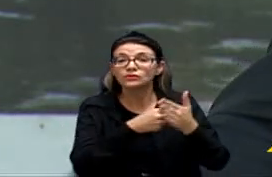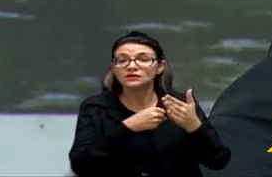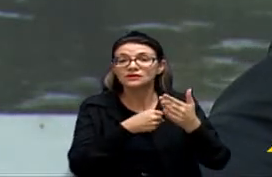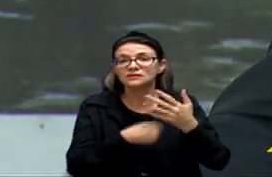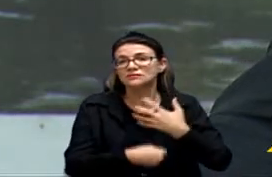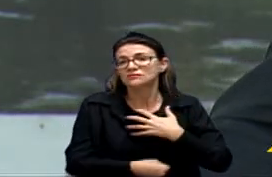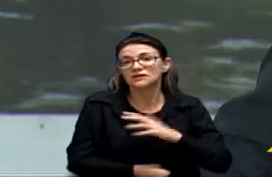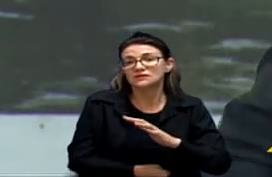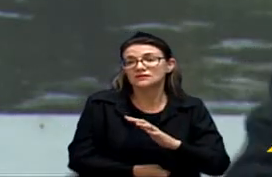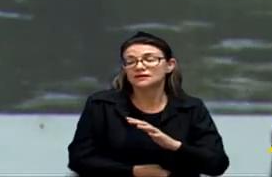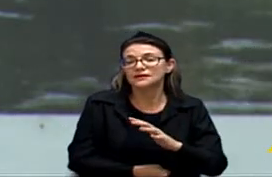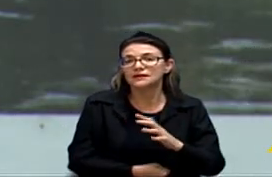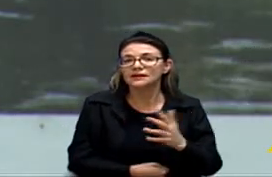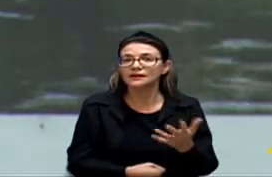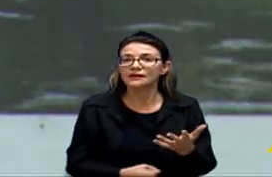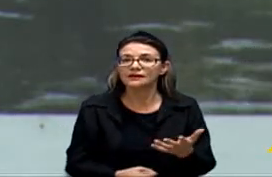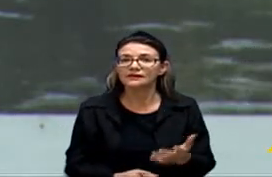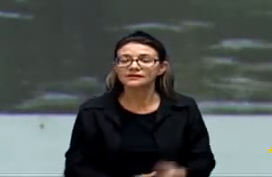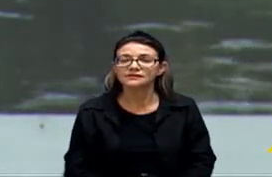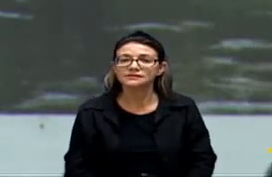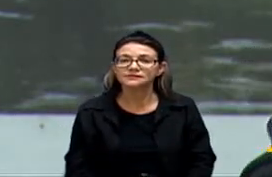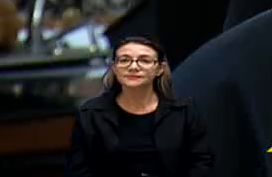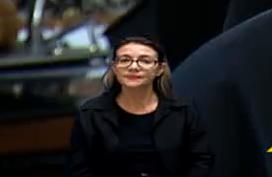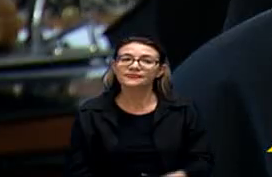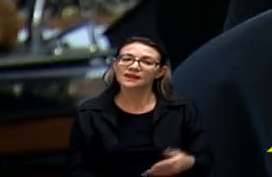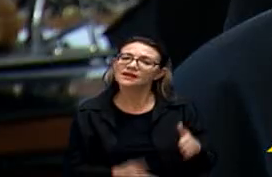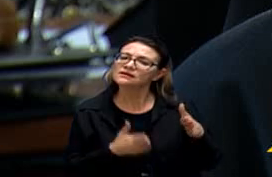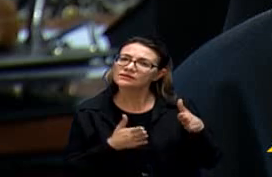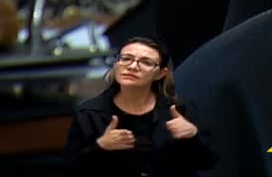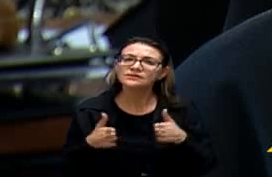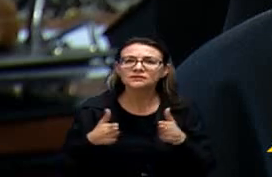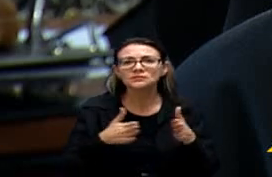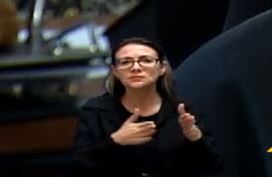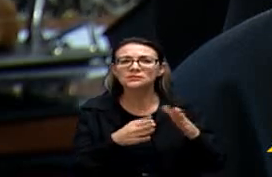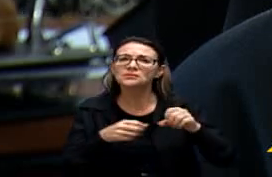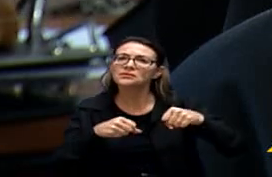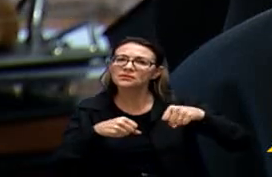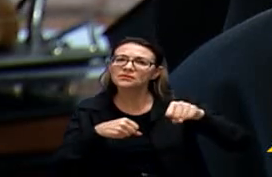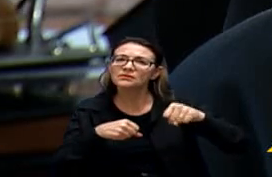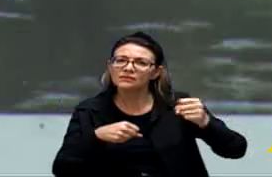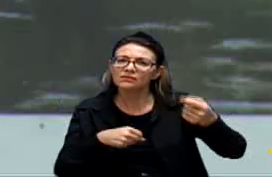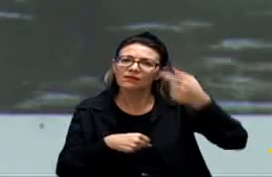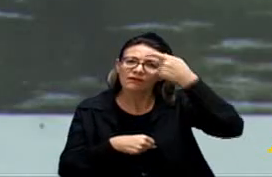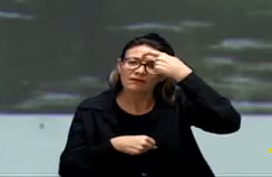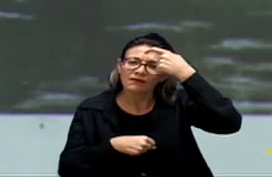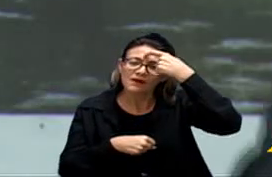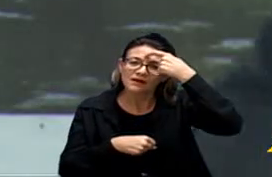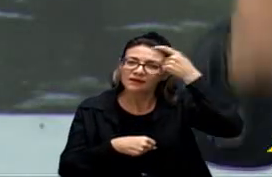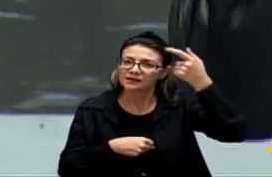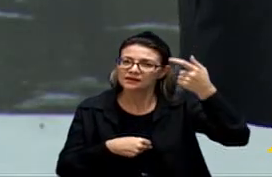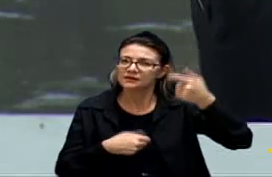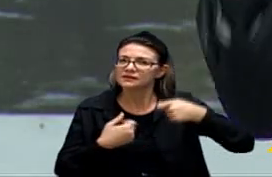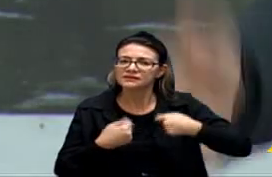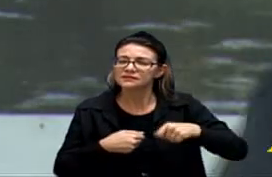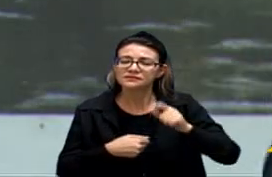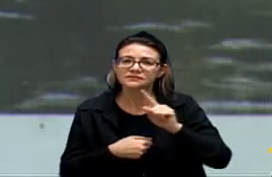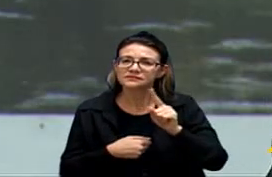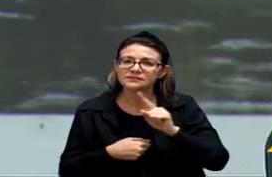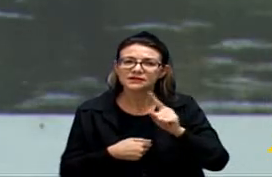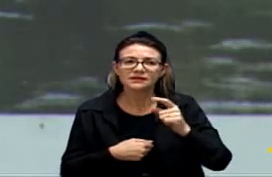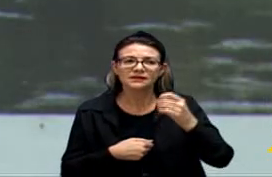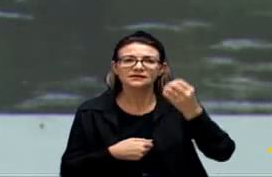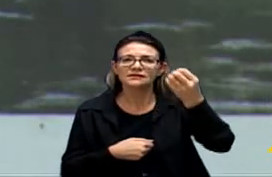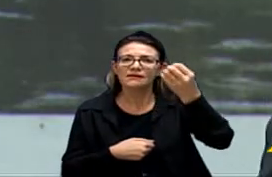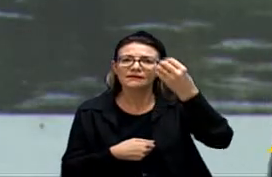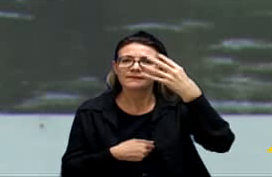favor cara pelo amor de Deus é só você guiar com consciência né acidentes existem mas cara Vocês não precisam passar no semáforo fechado